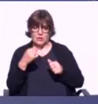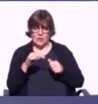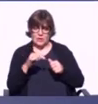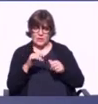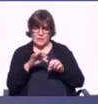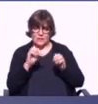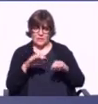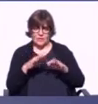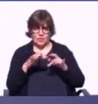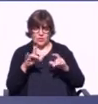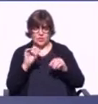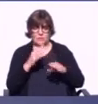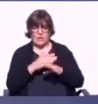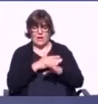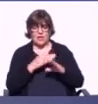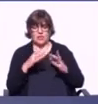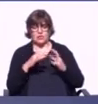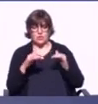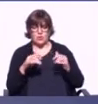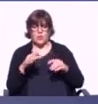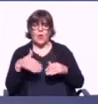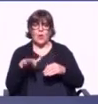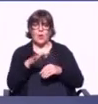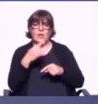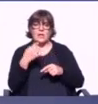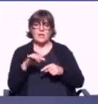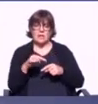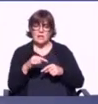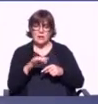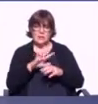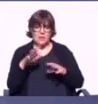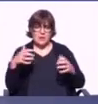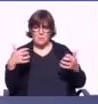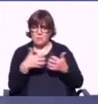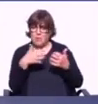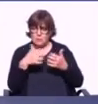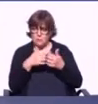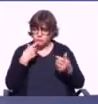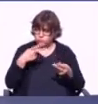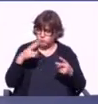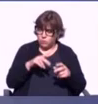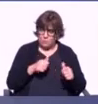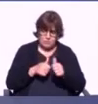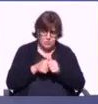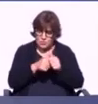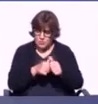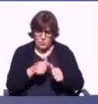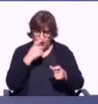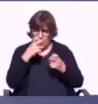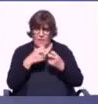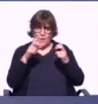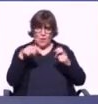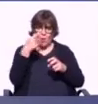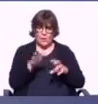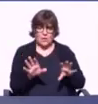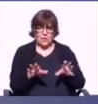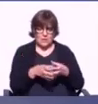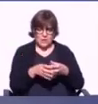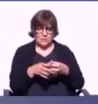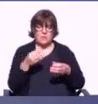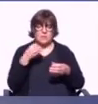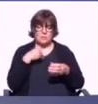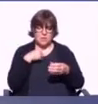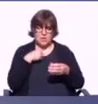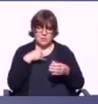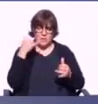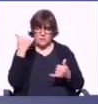fim dos jogos, quer antes dos jogos, aonde de facto existem autênticas batalhas campais e perseguições a adeptos das outras equipas, inclusivamente